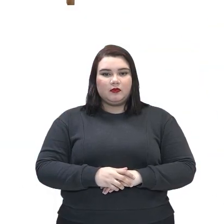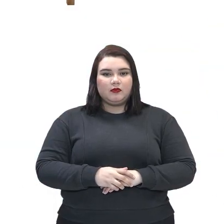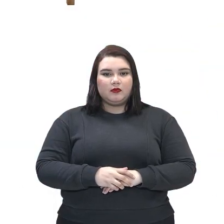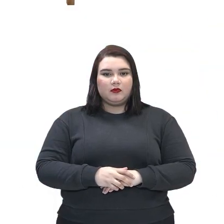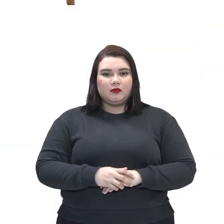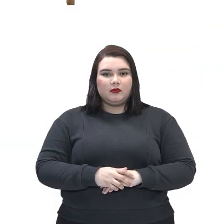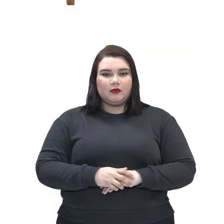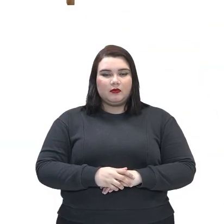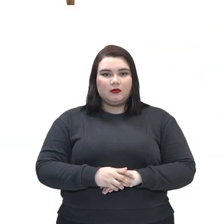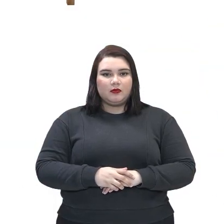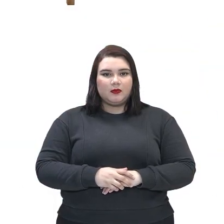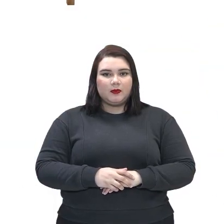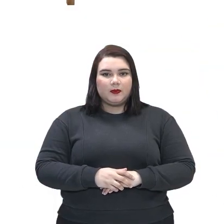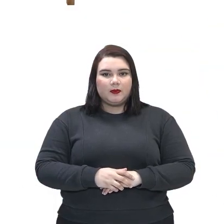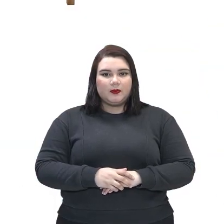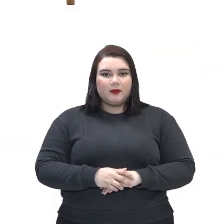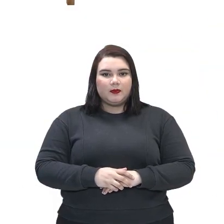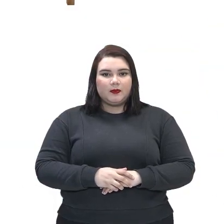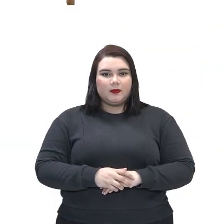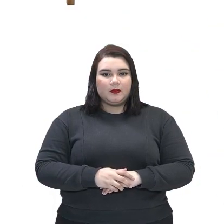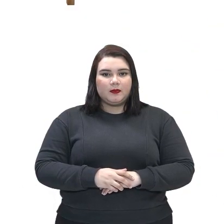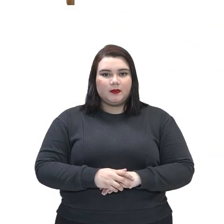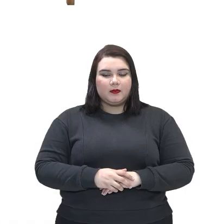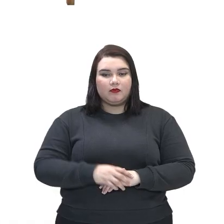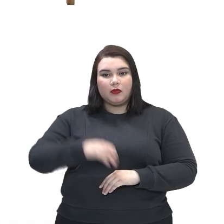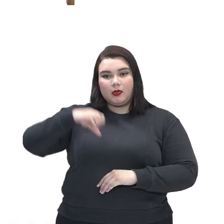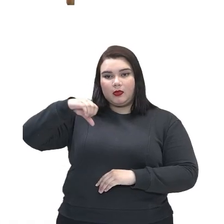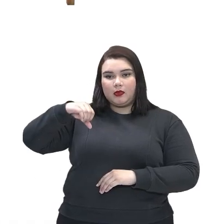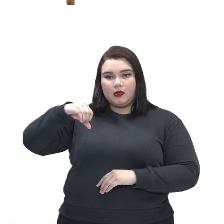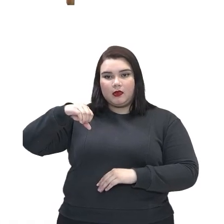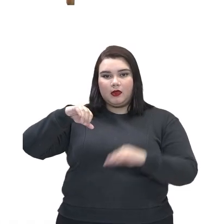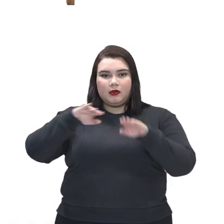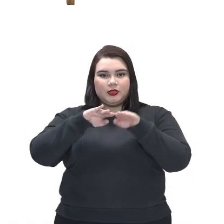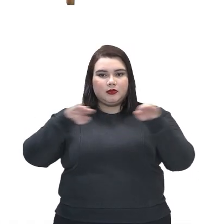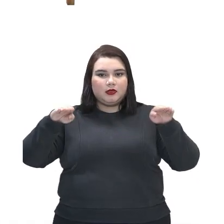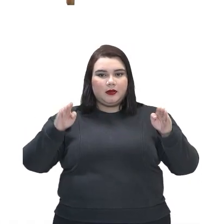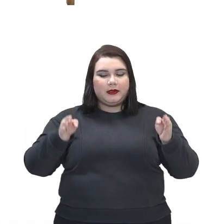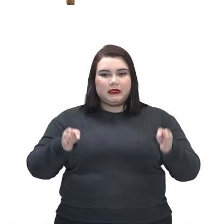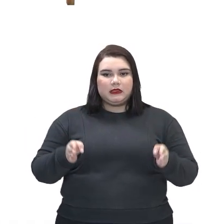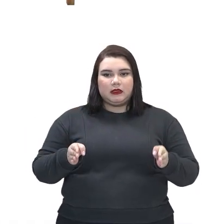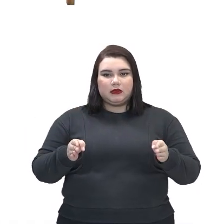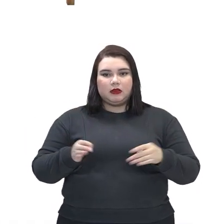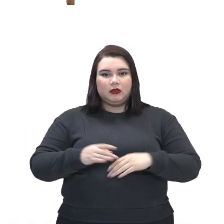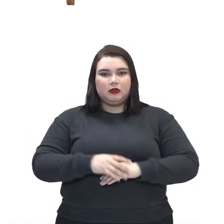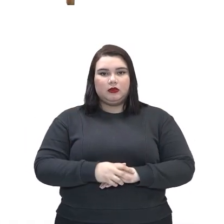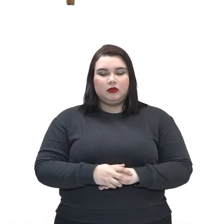Nine tables. Nove mesas.